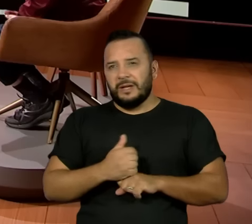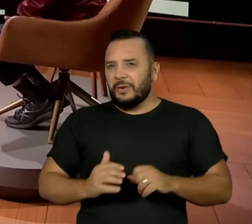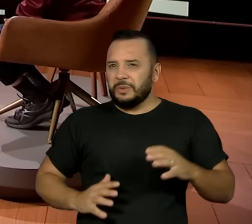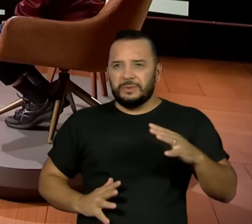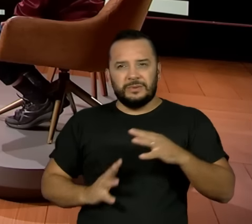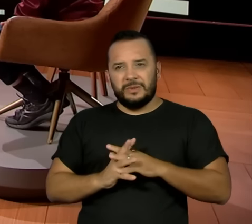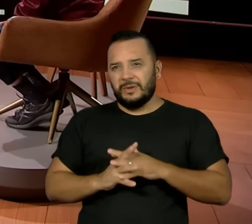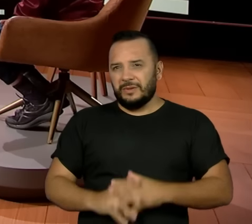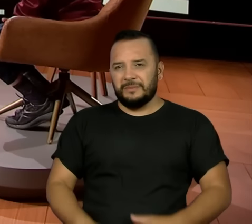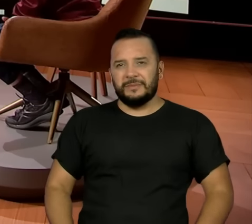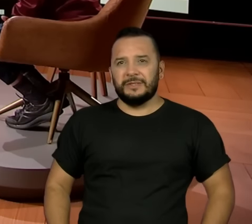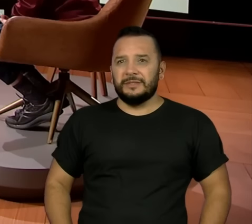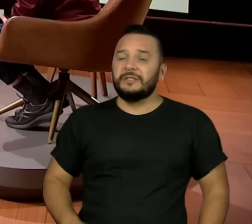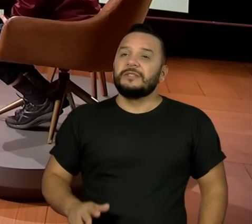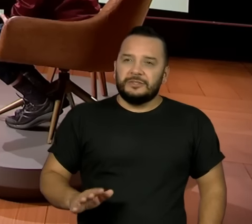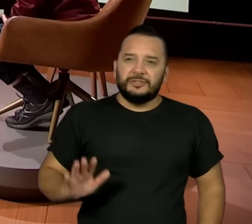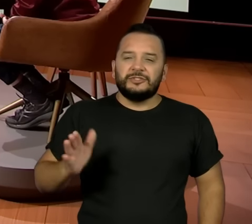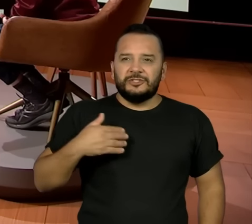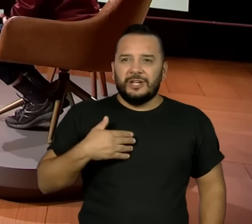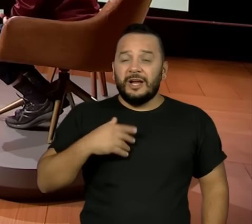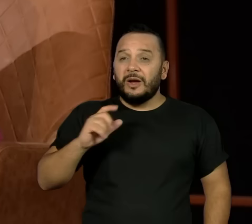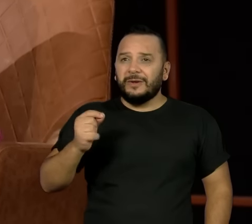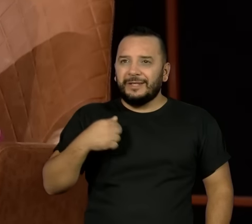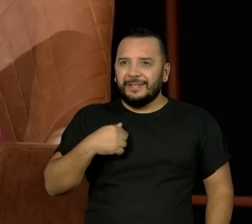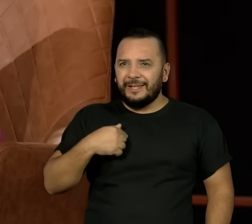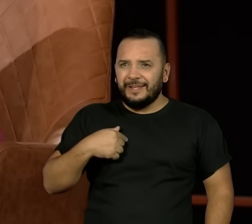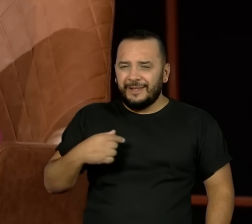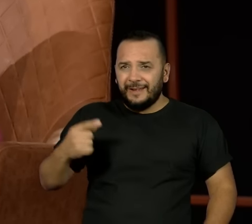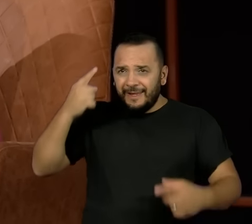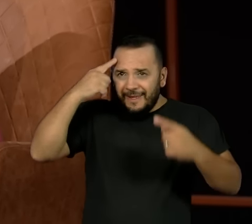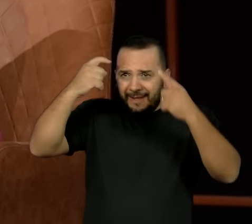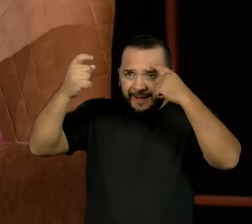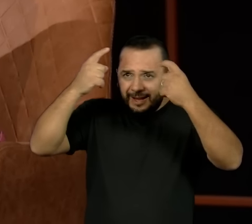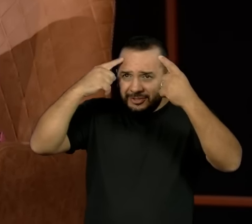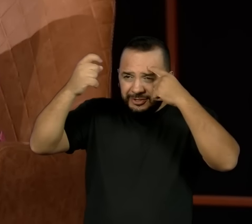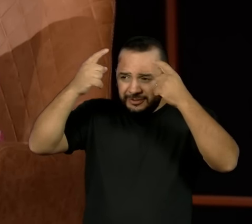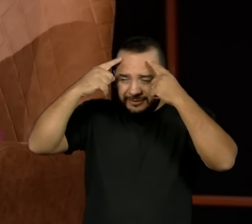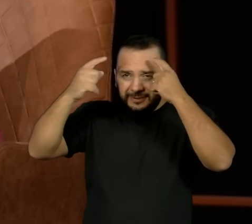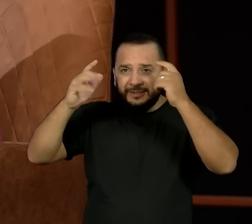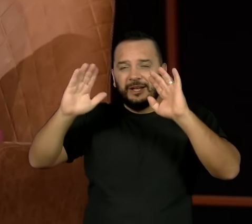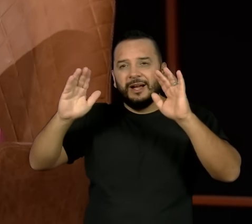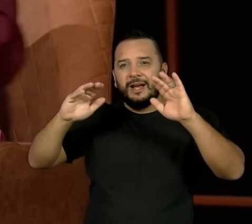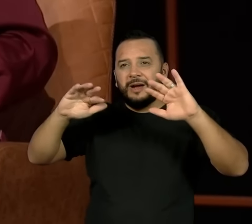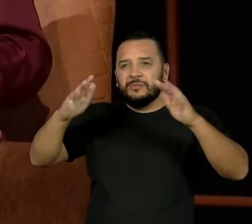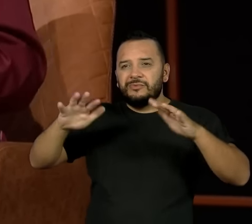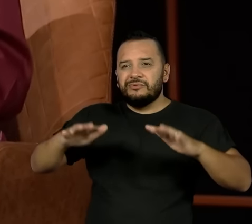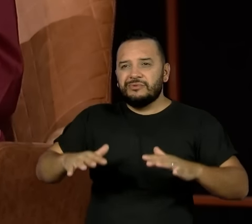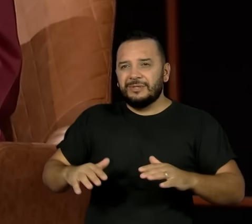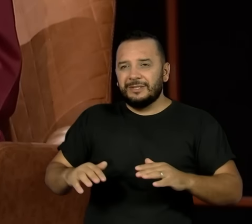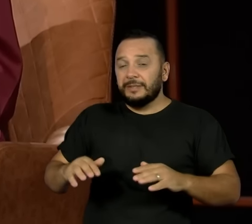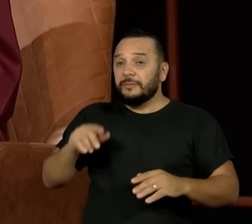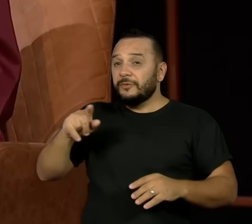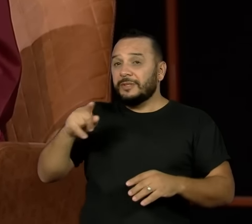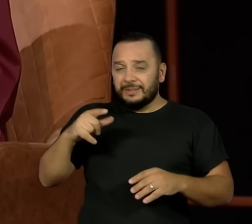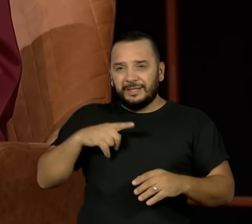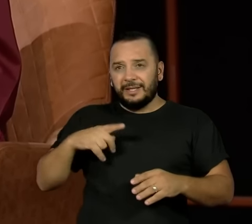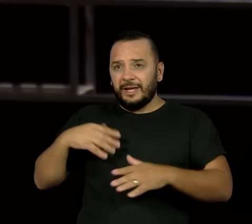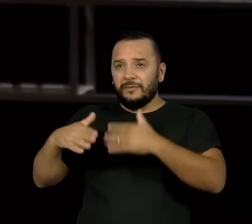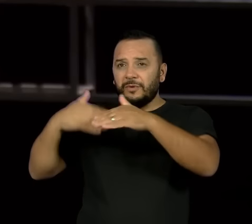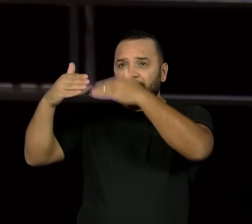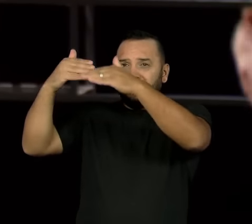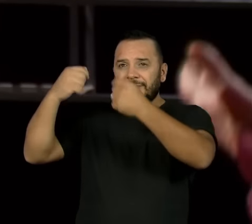a destruição criativa existe, sim, o tempo todo. É o progresso. Para você progredir, você destrói alguma coisa